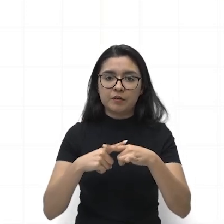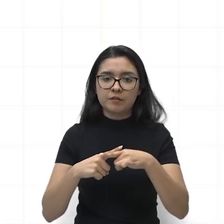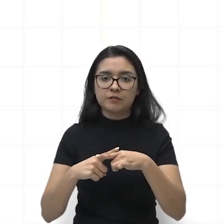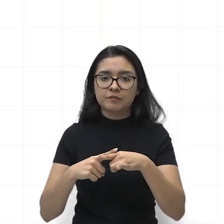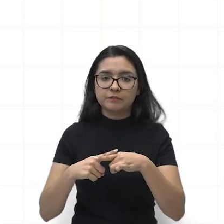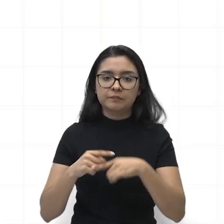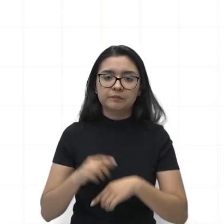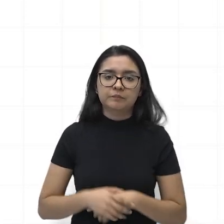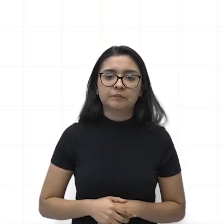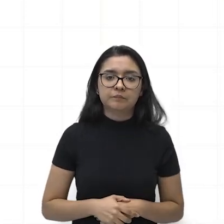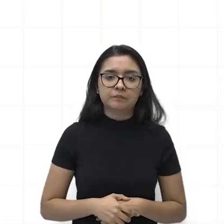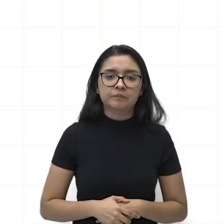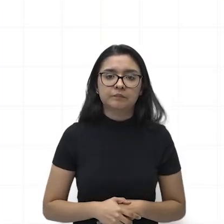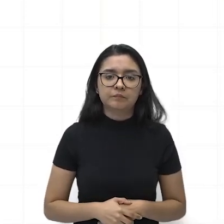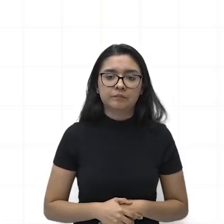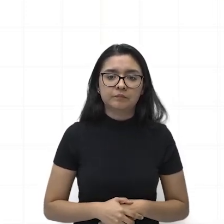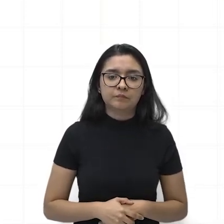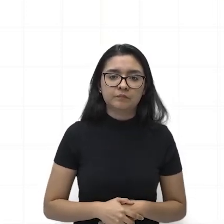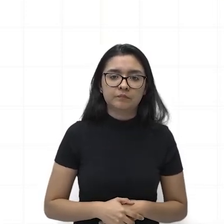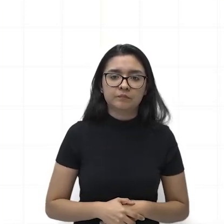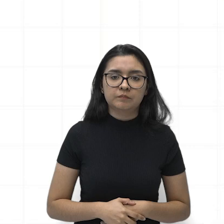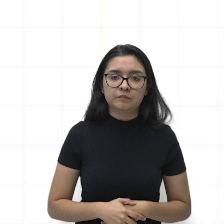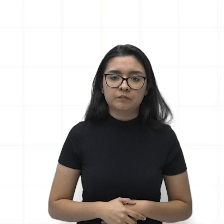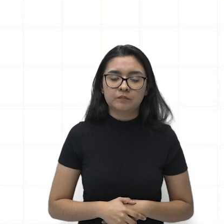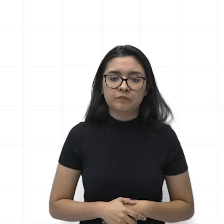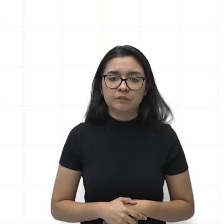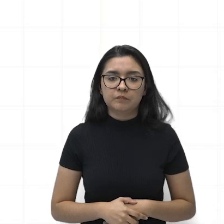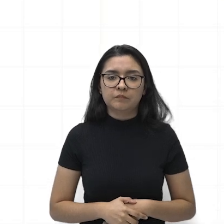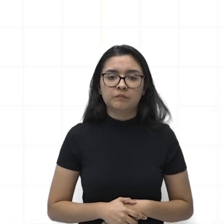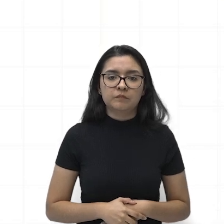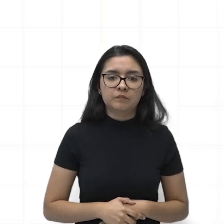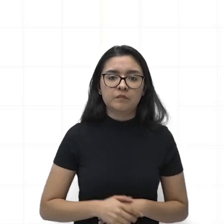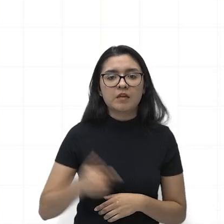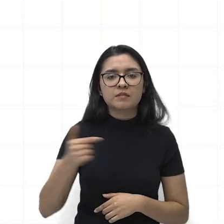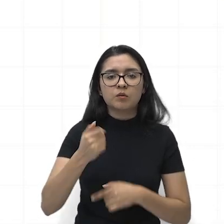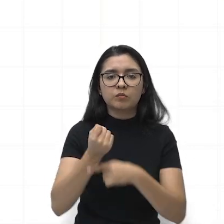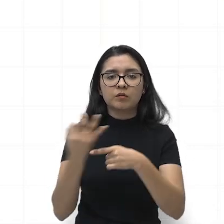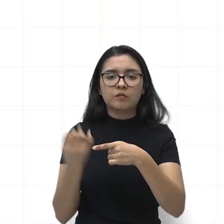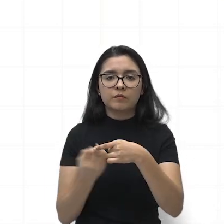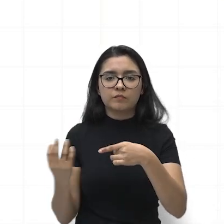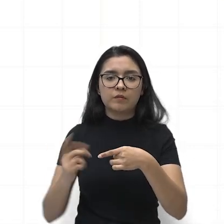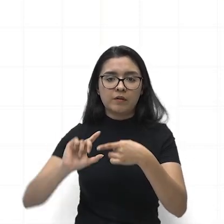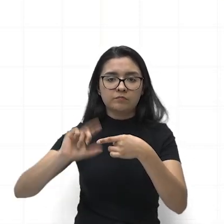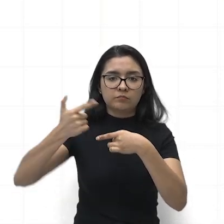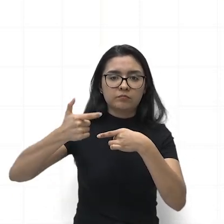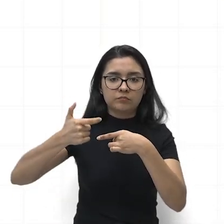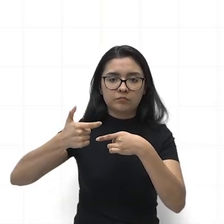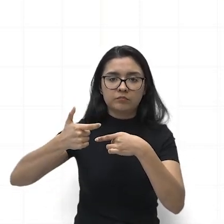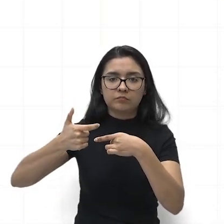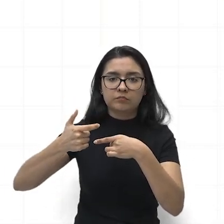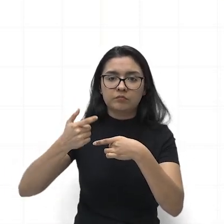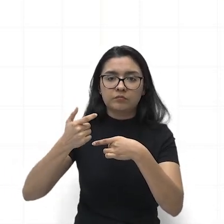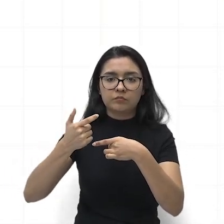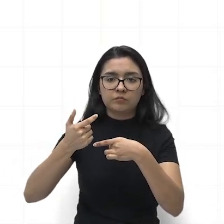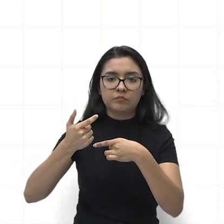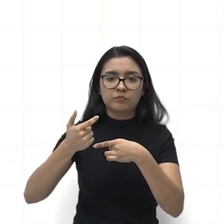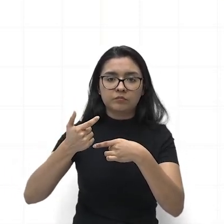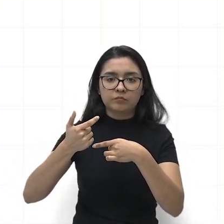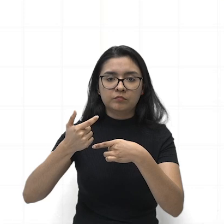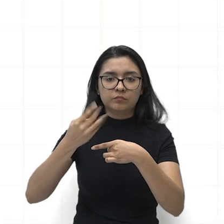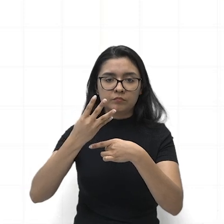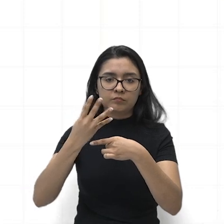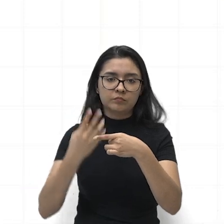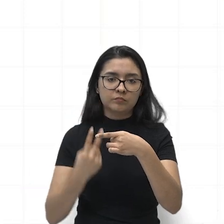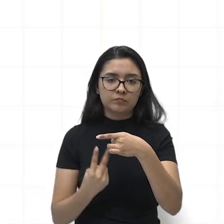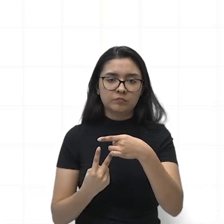ó. Divisão transforma numa multiplicação. E o que eu faço para a segunda fração? Inverte, pessoal, ó. Inverte. Tá legal?